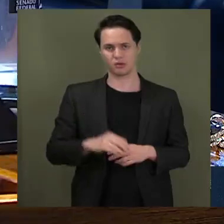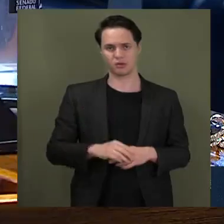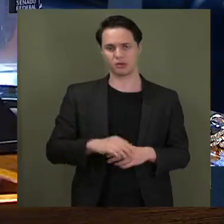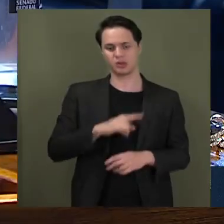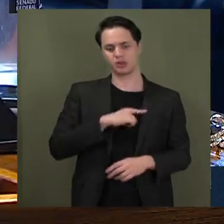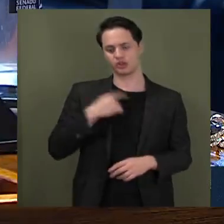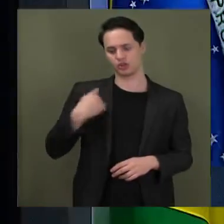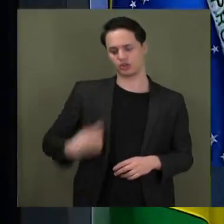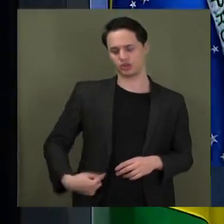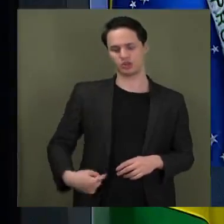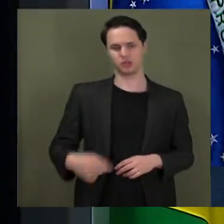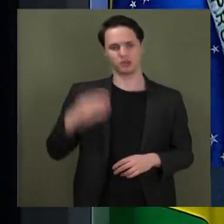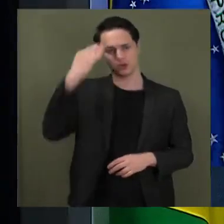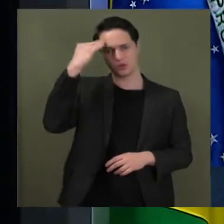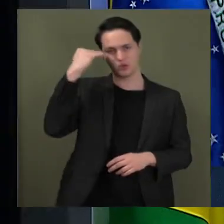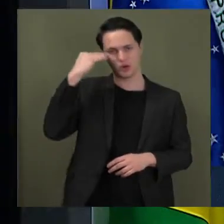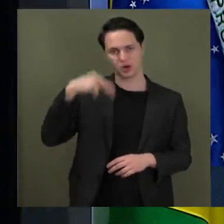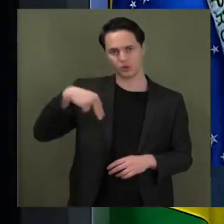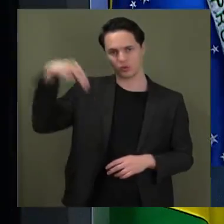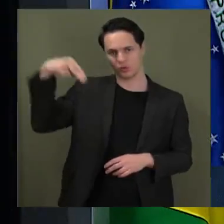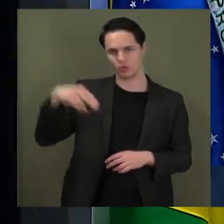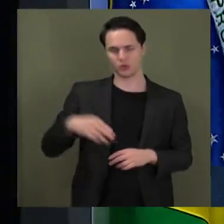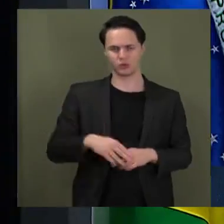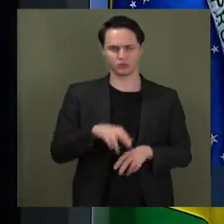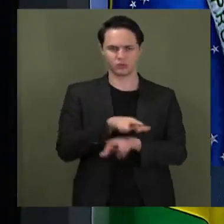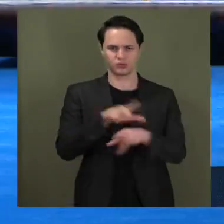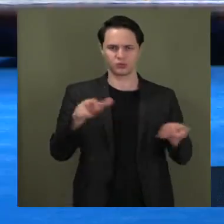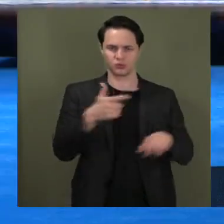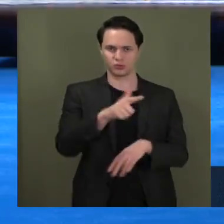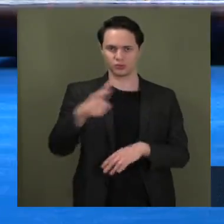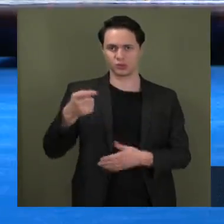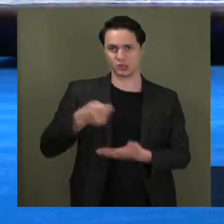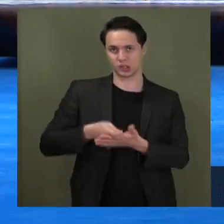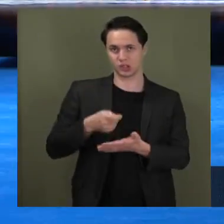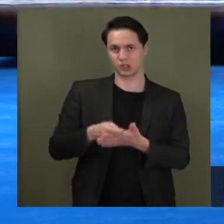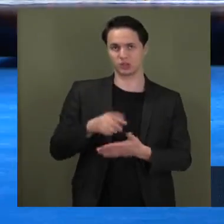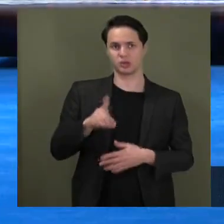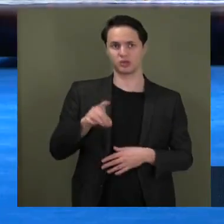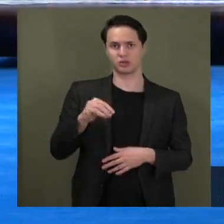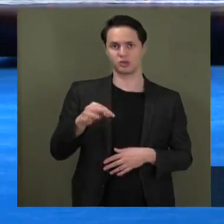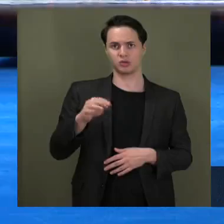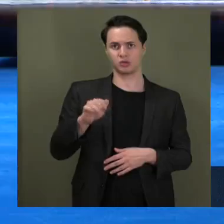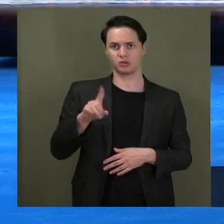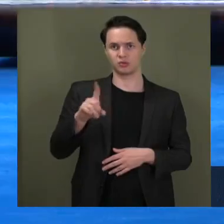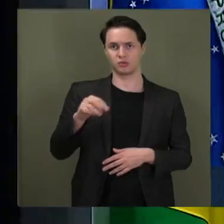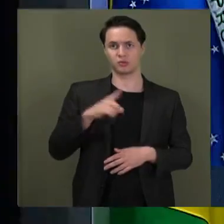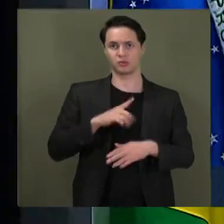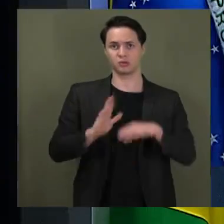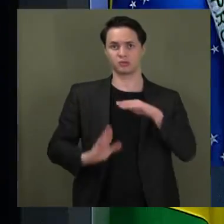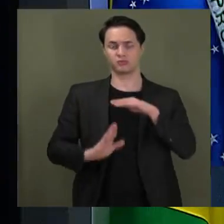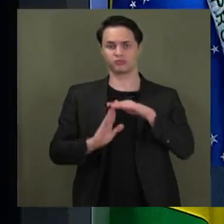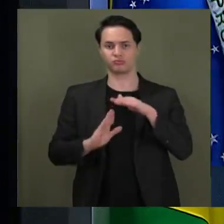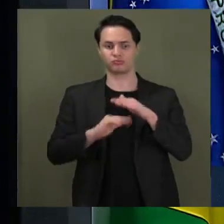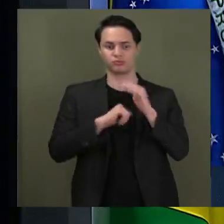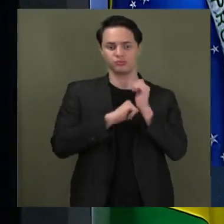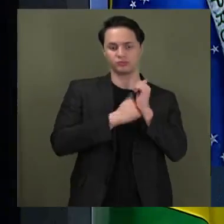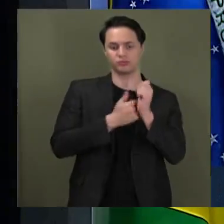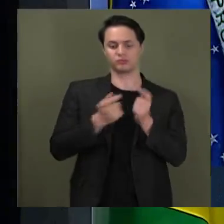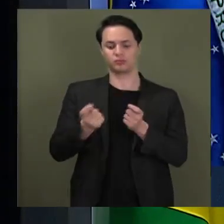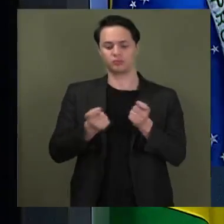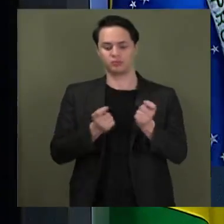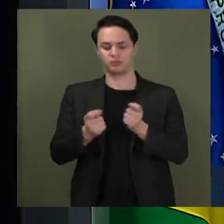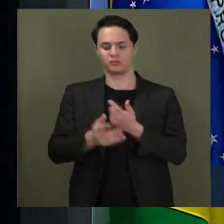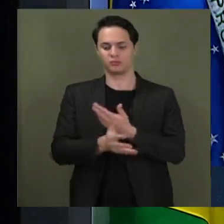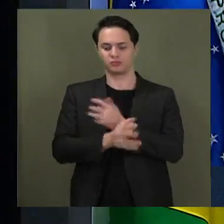China, Coreia do Norte, dentre outras, é que ocorrem restrições, bloqueios, controle e